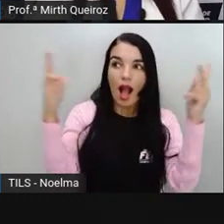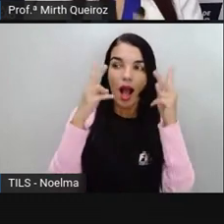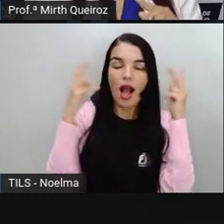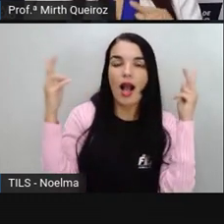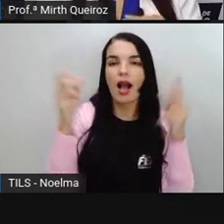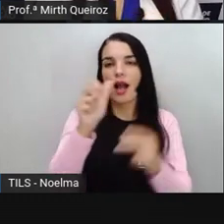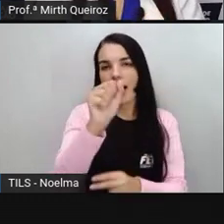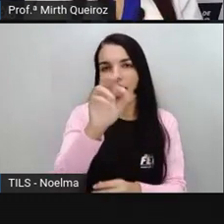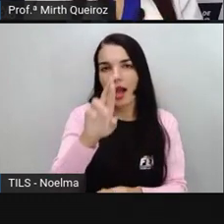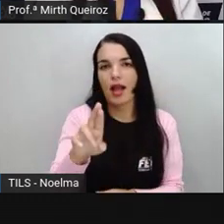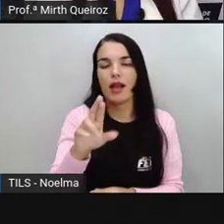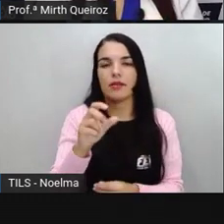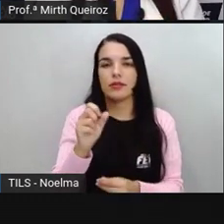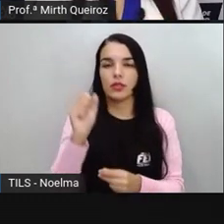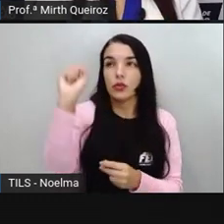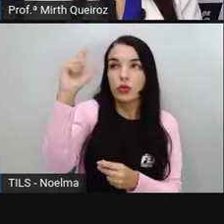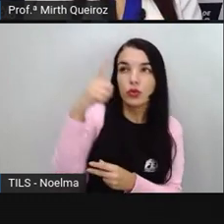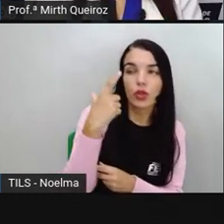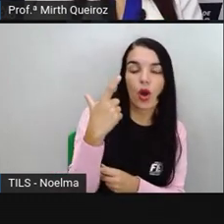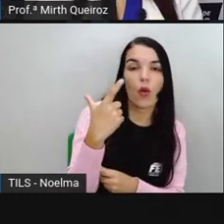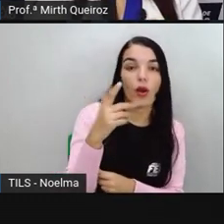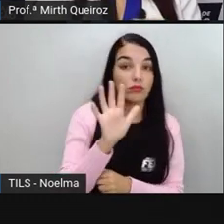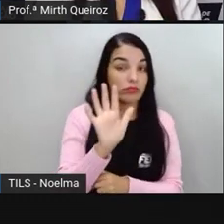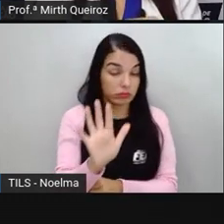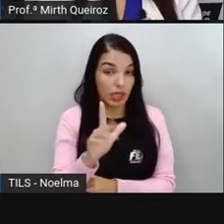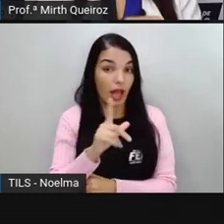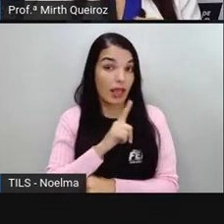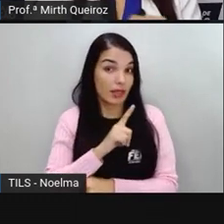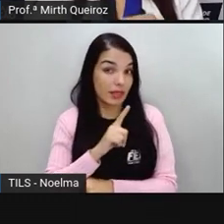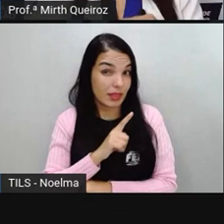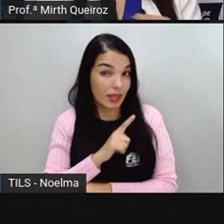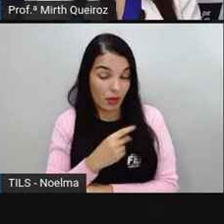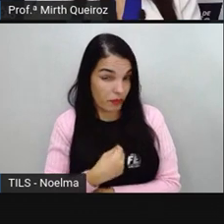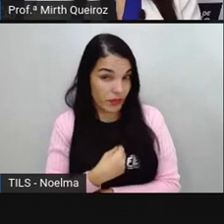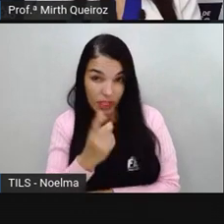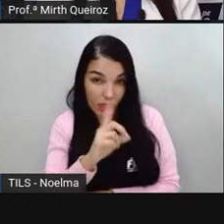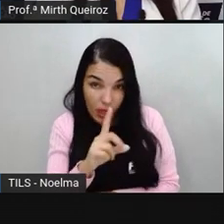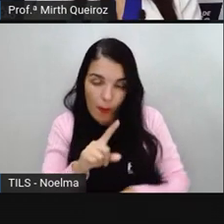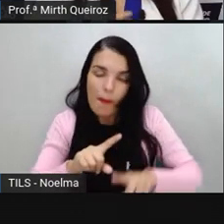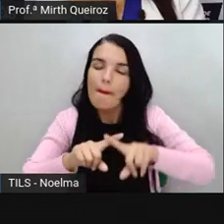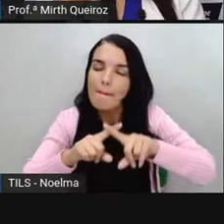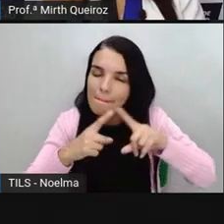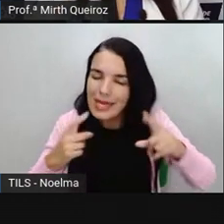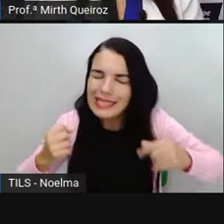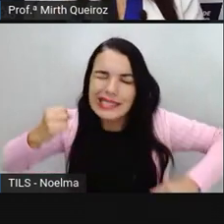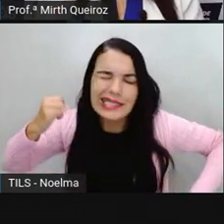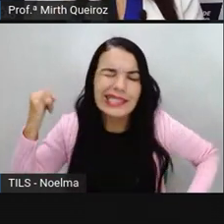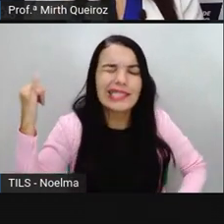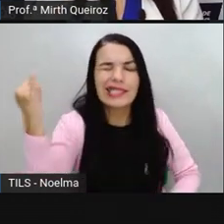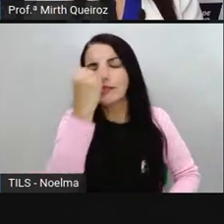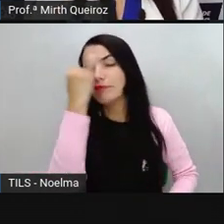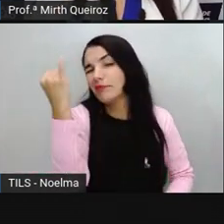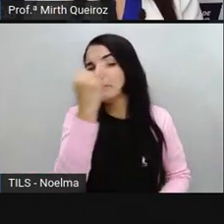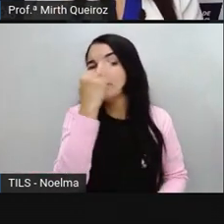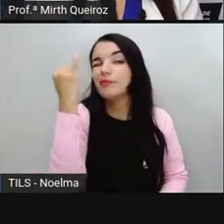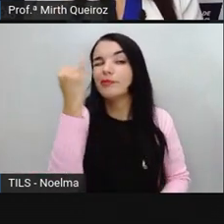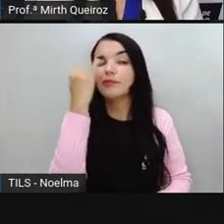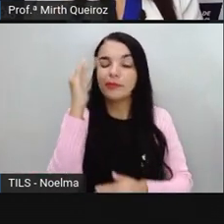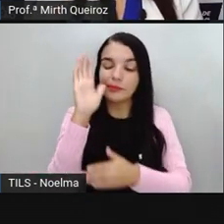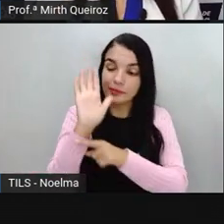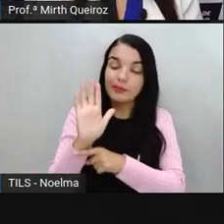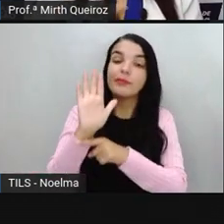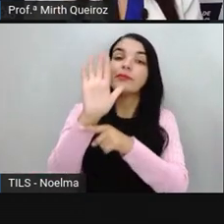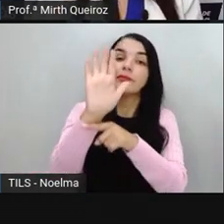água, do sol, que embora eles não tenham vida, eles ajudam